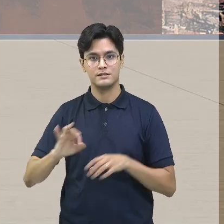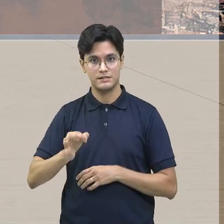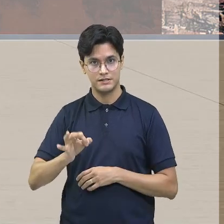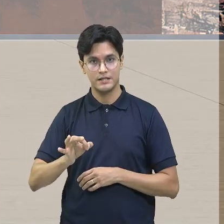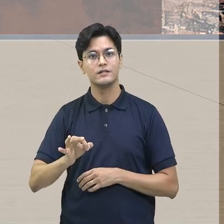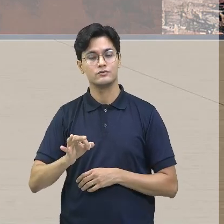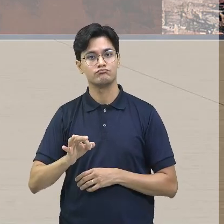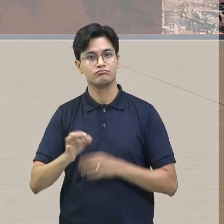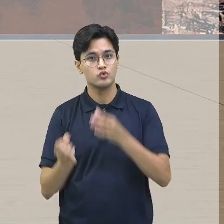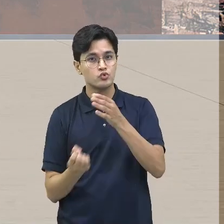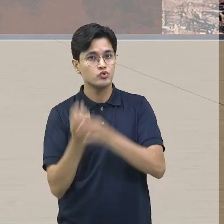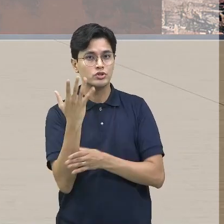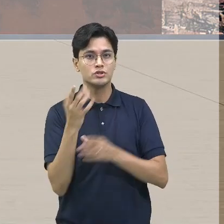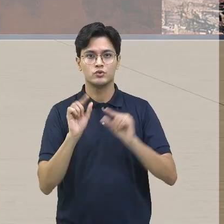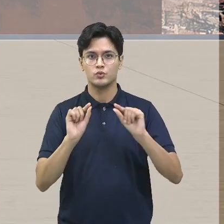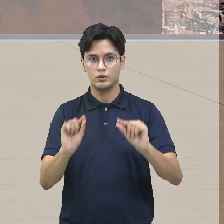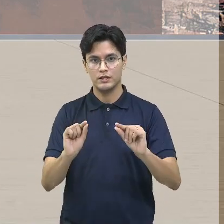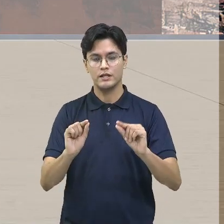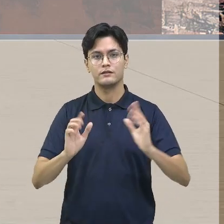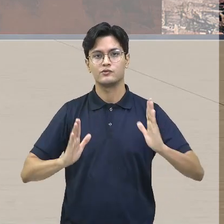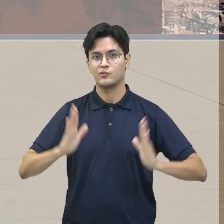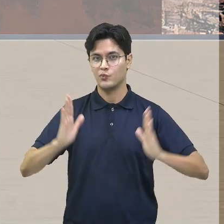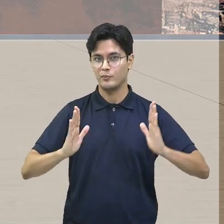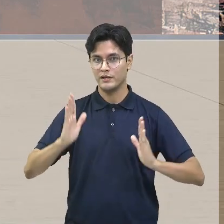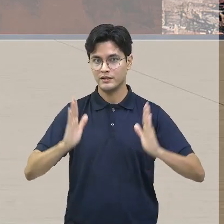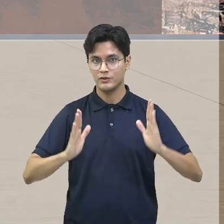dando origem a um período de